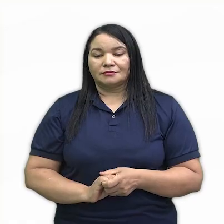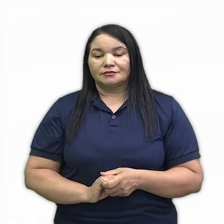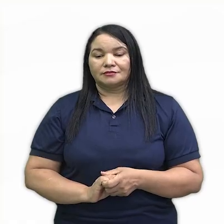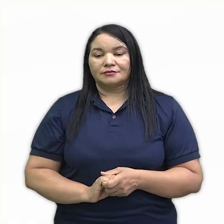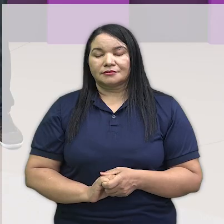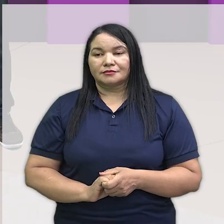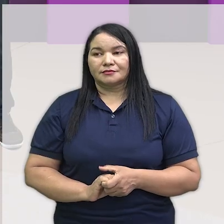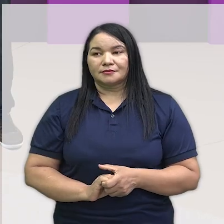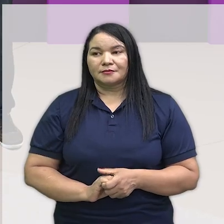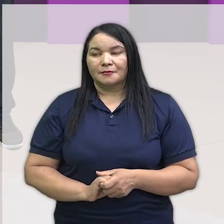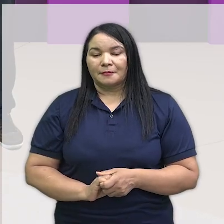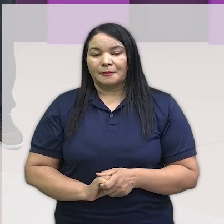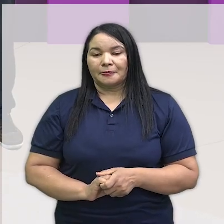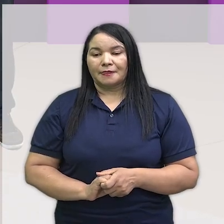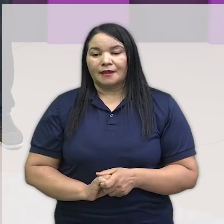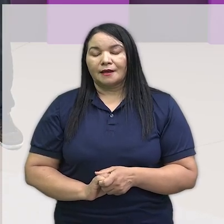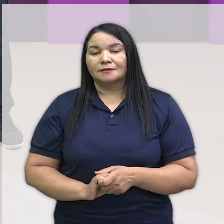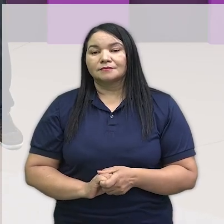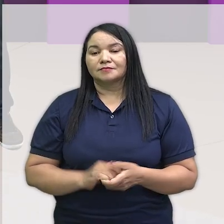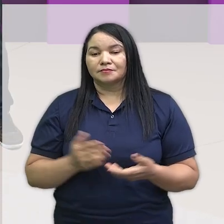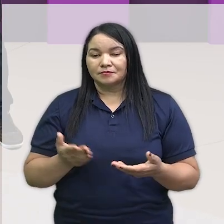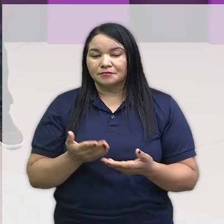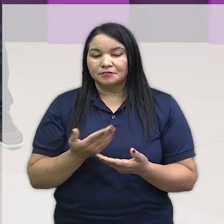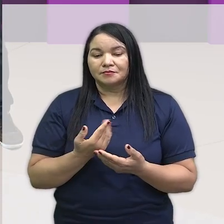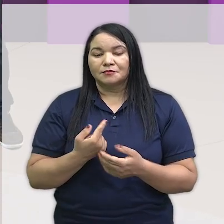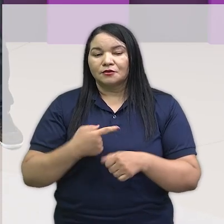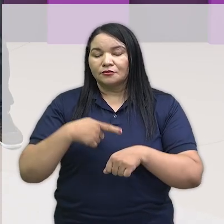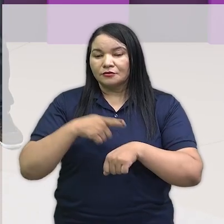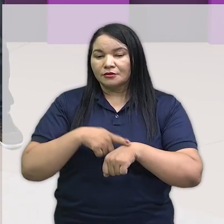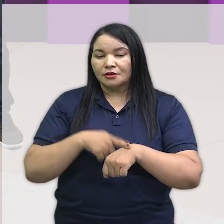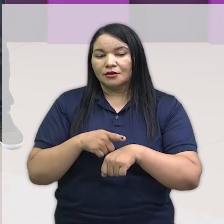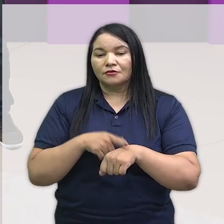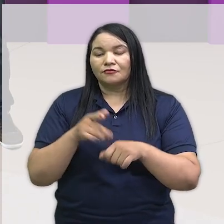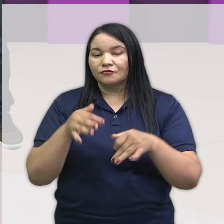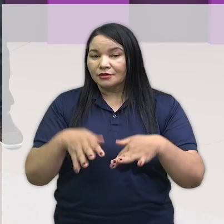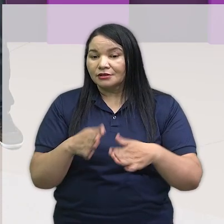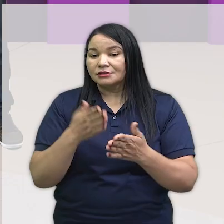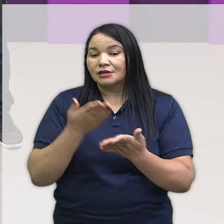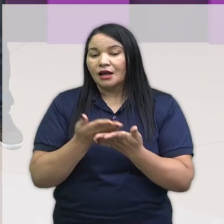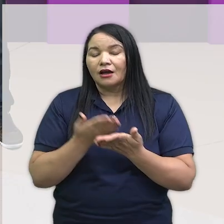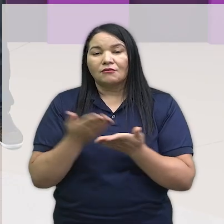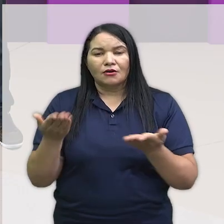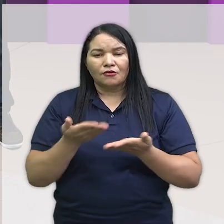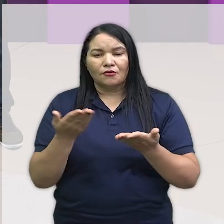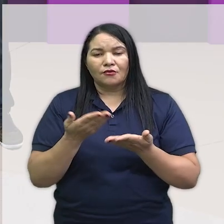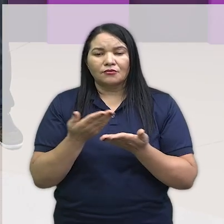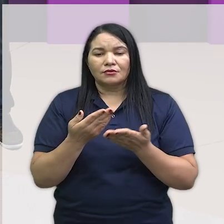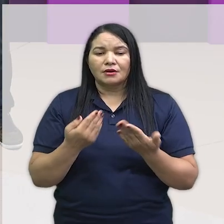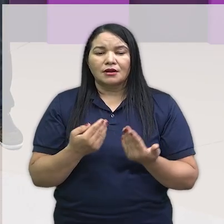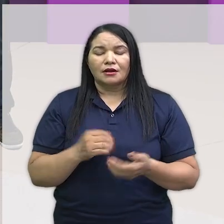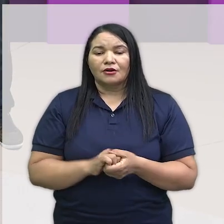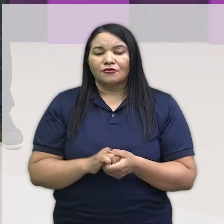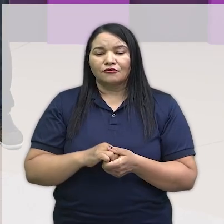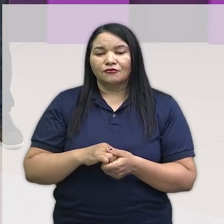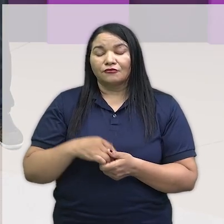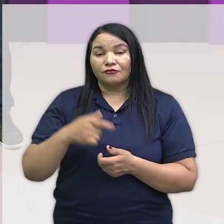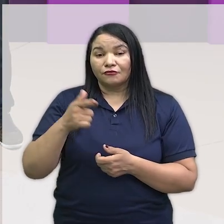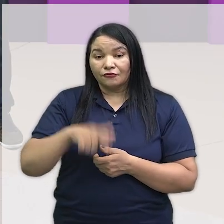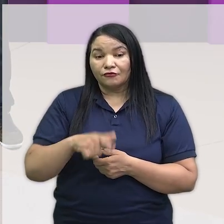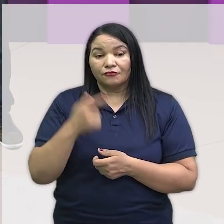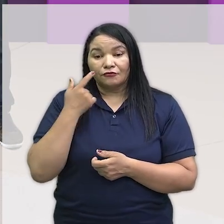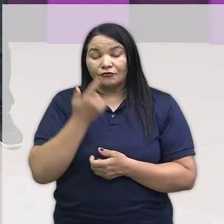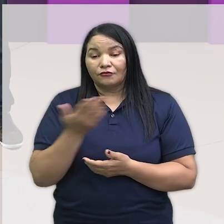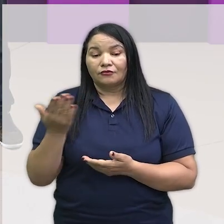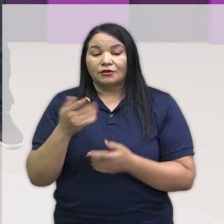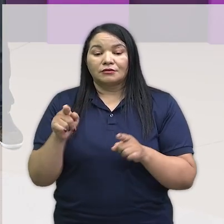geométrica. Tá certo? A gente tem um tempinho ainda para finalizar a nossa aula. Vamos então fazer uma pequena revisão, vamos revisitar